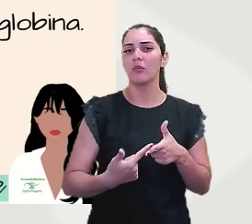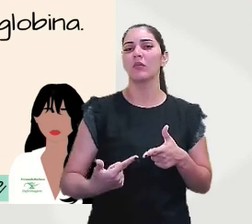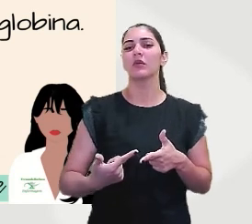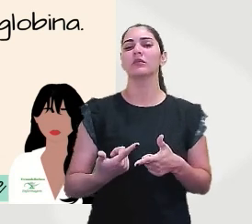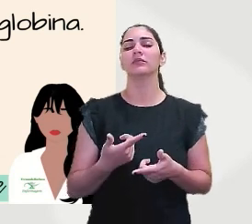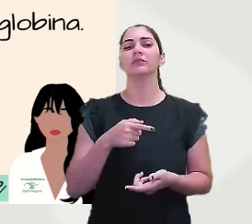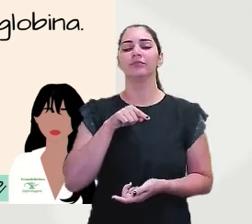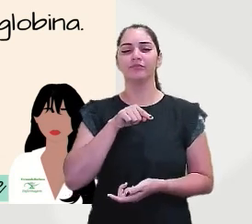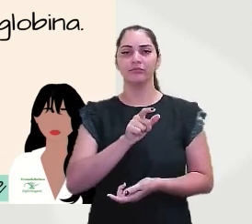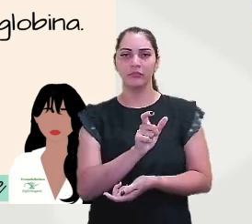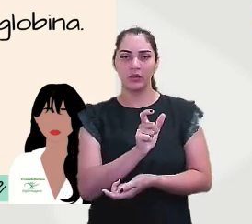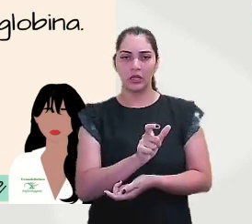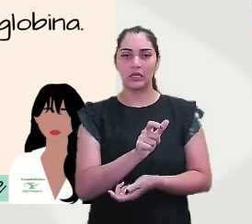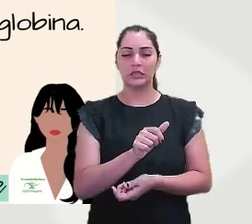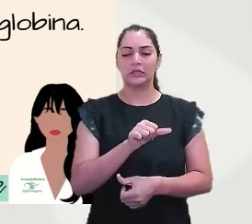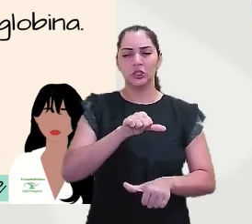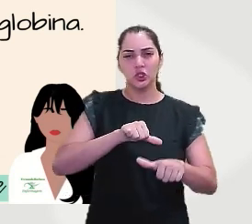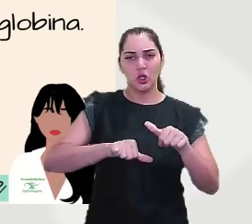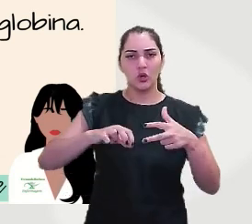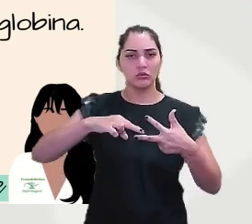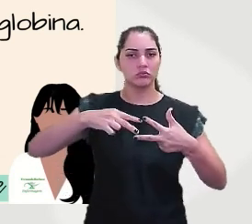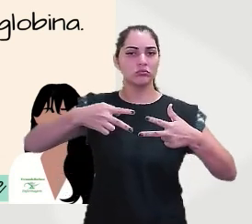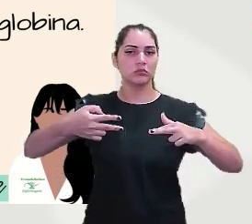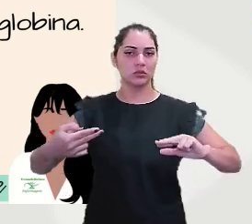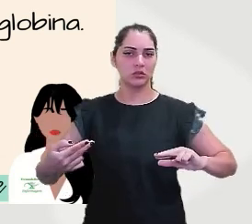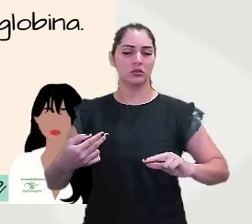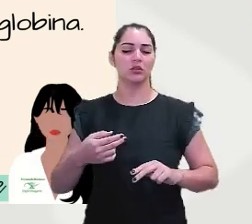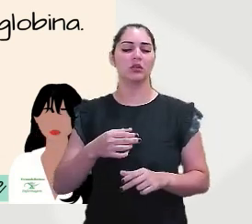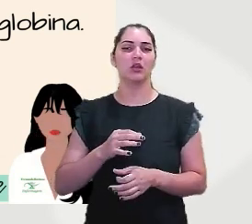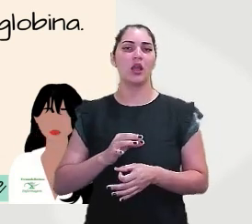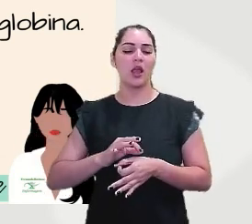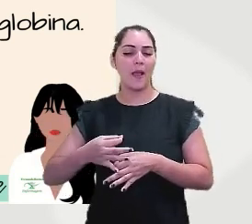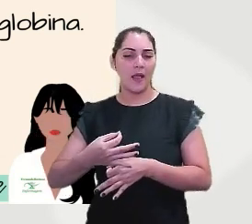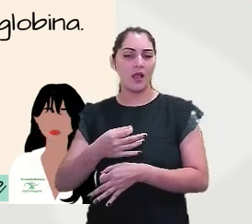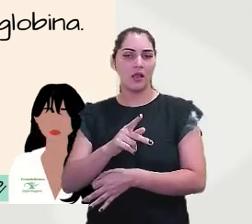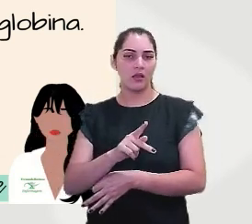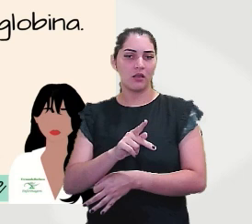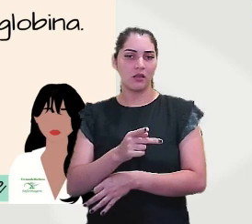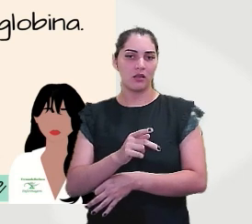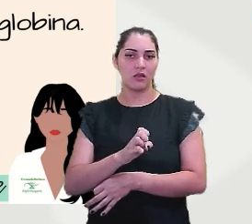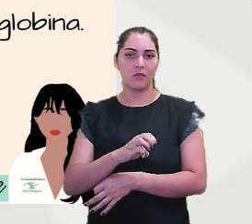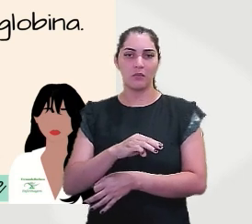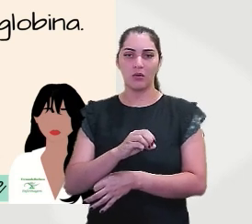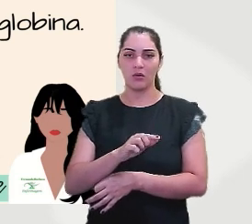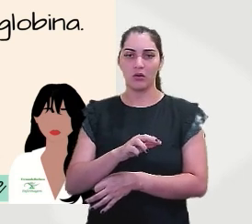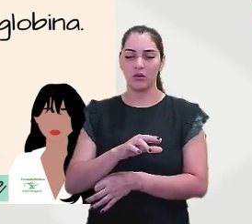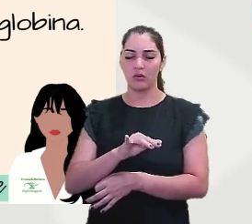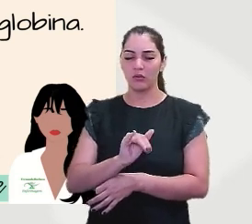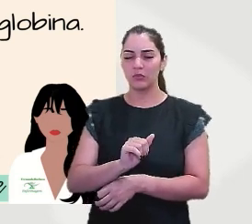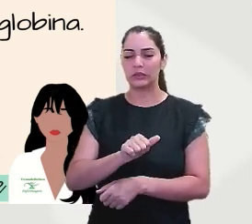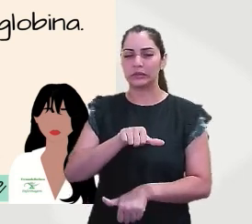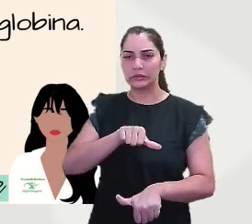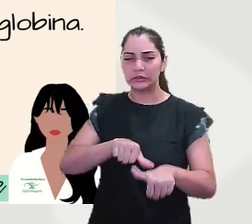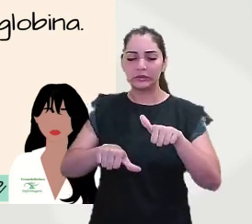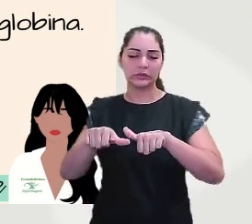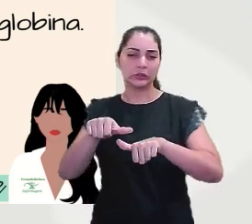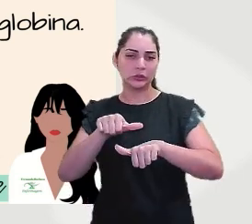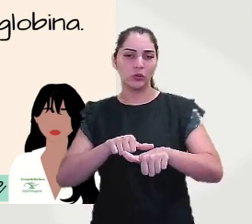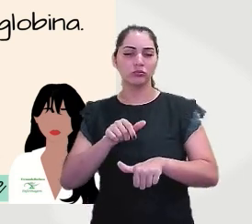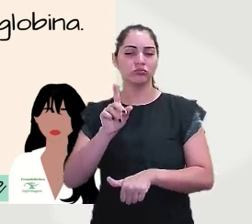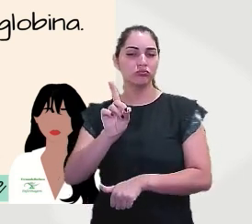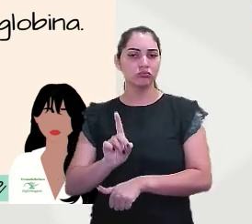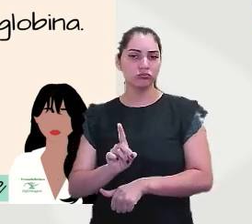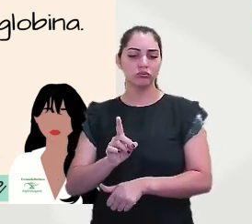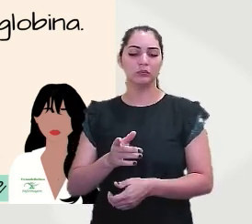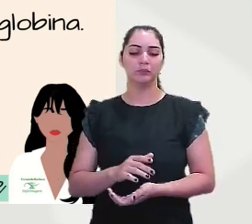esse defeito, essa alteração genética que faz com que a hemoglobina fique alterada, fique defeituosa. E